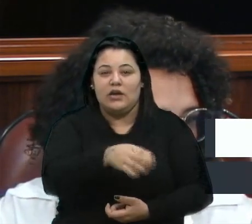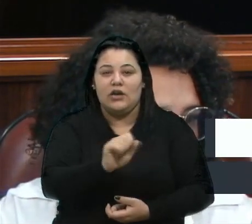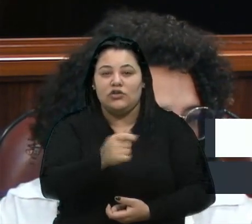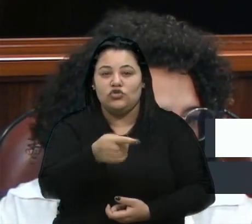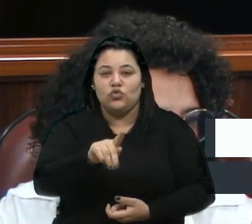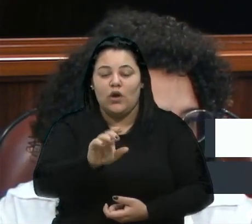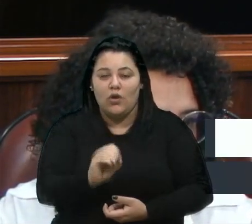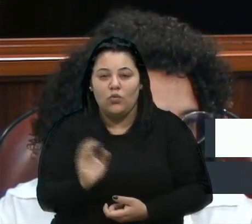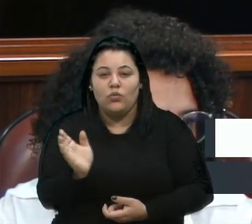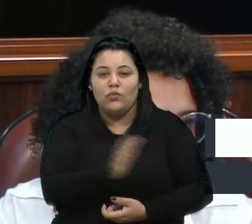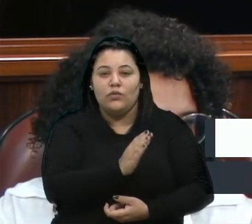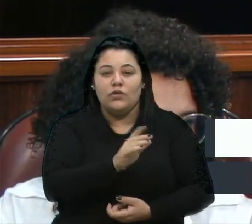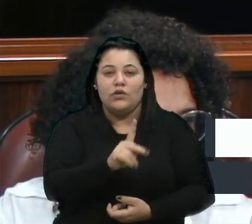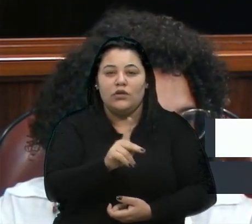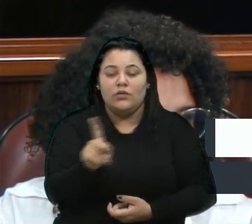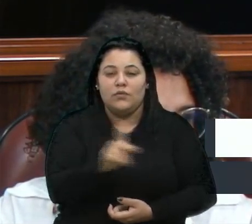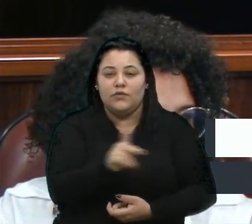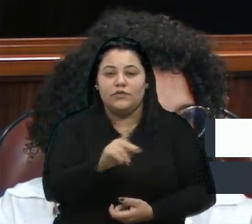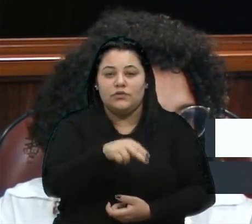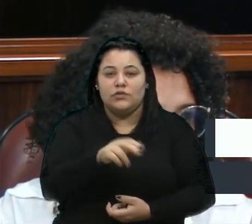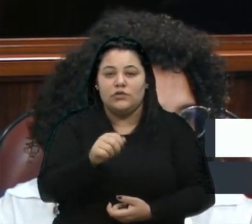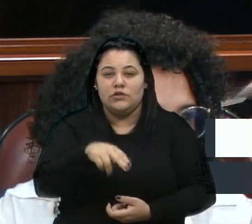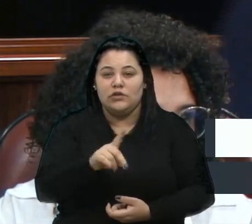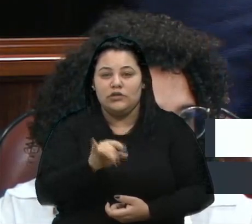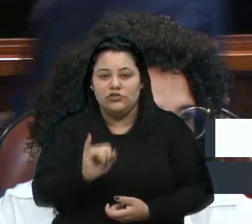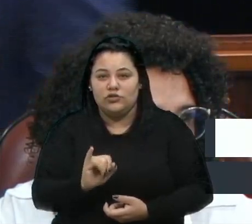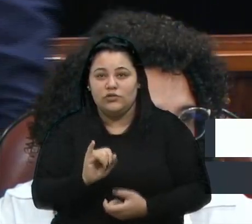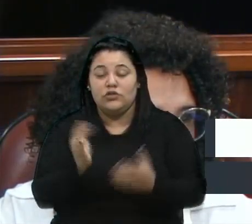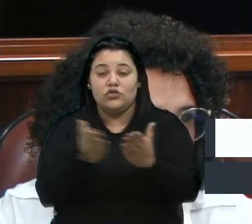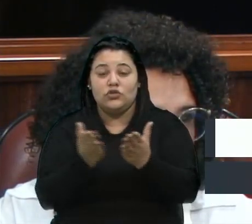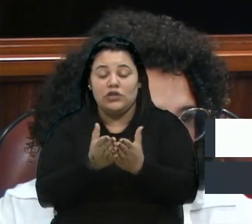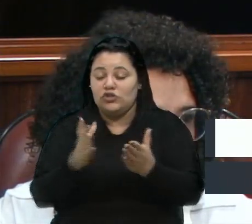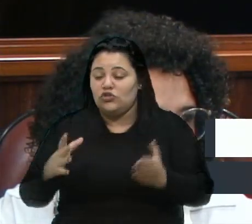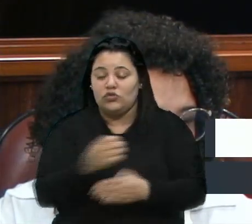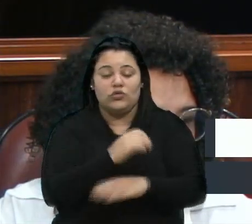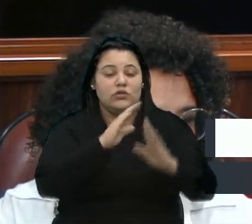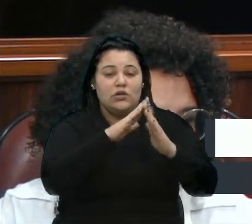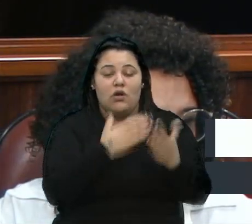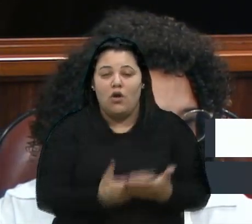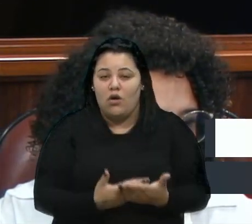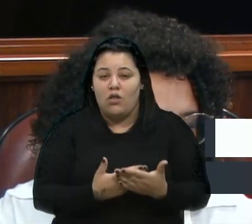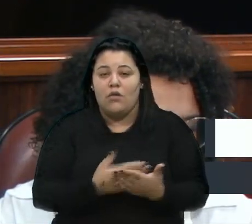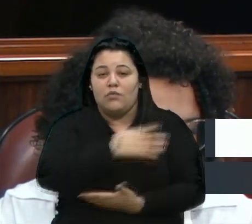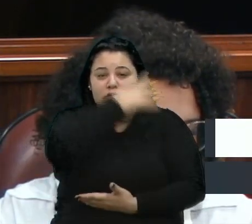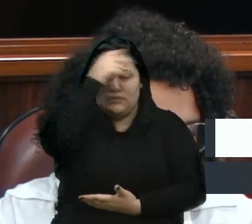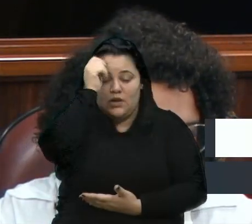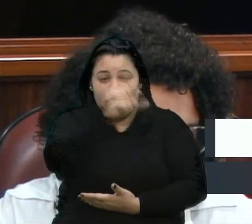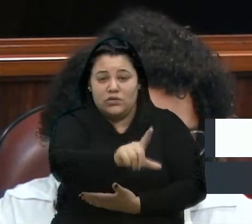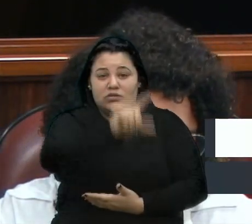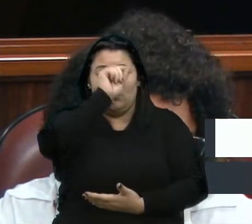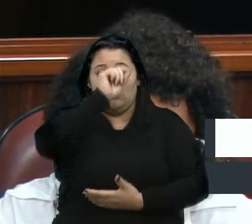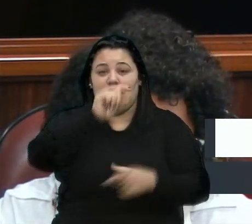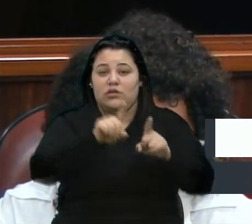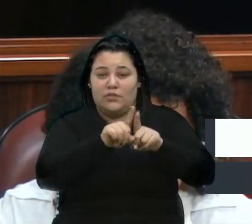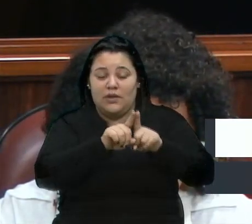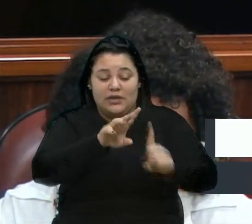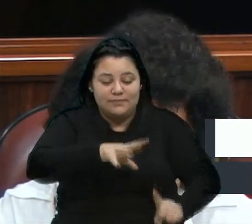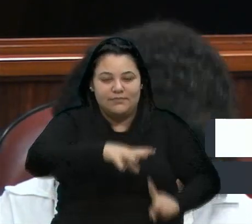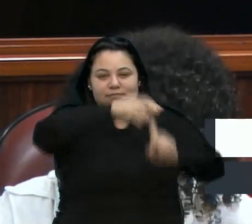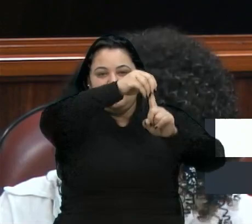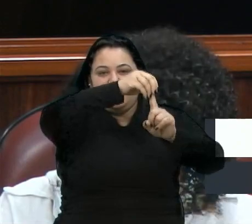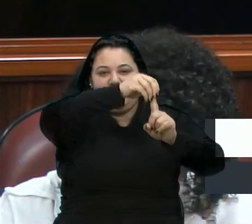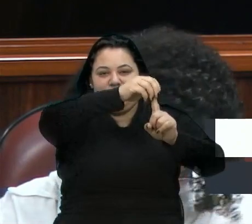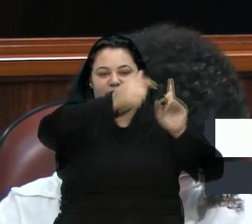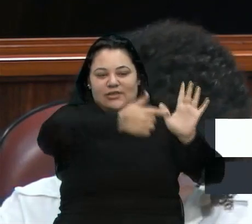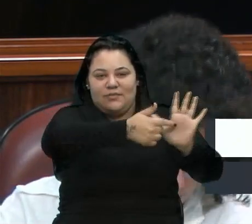Esquiavo e professor Nandi. Estudantes de todas essas escolas municipais foram selecionados, destaque nessa